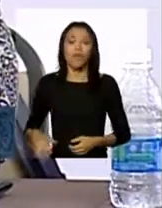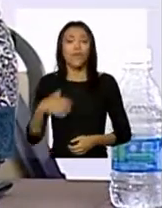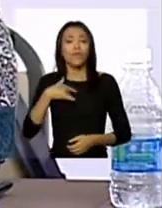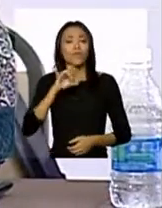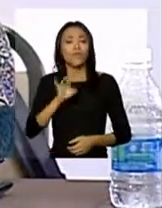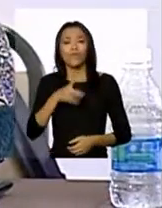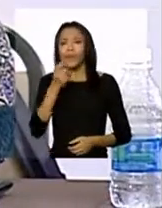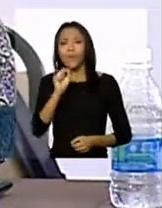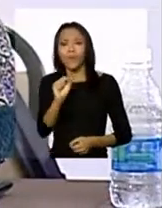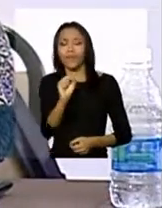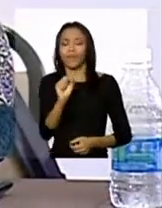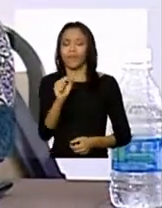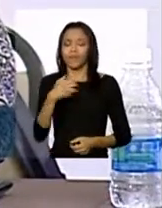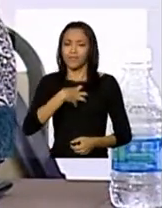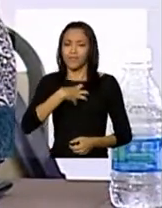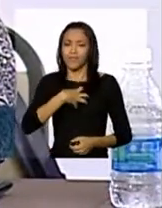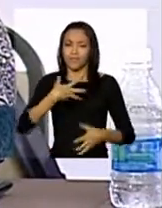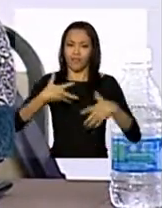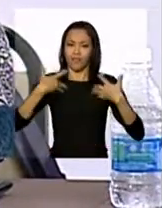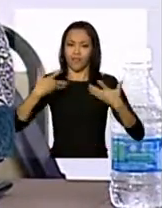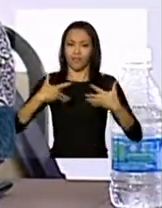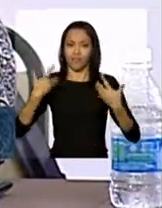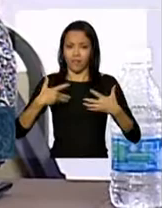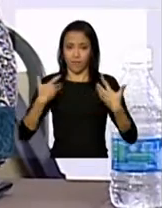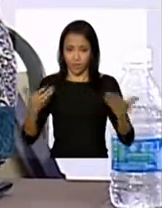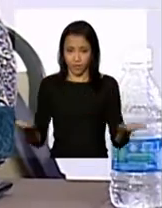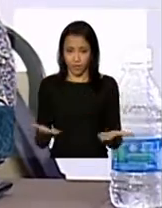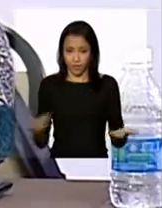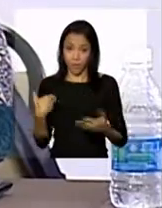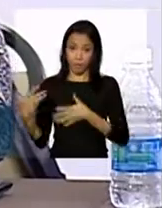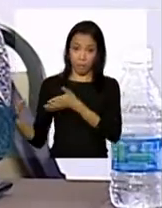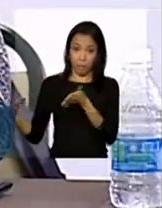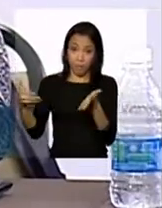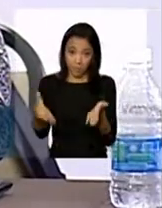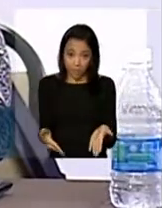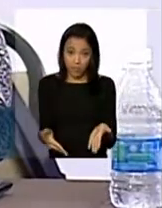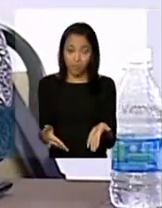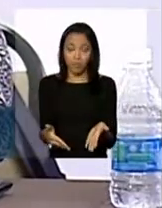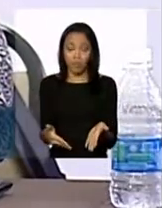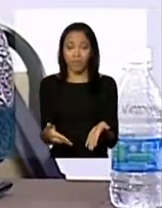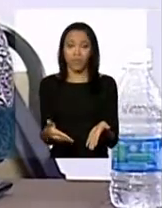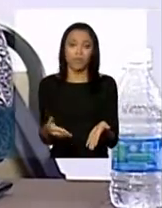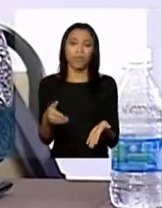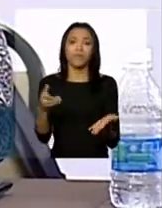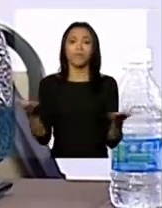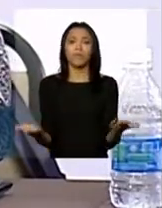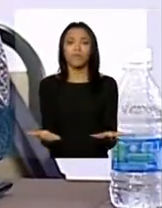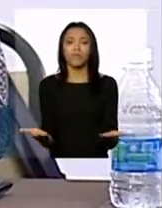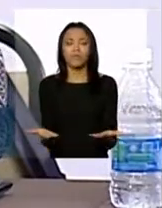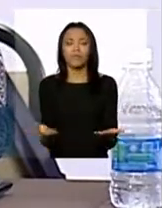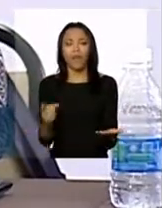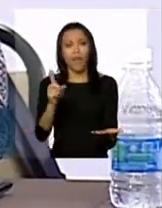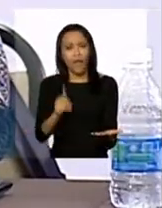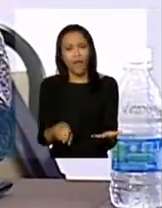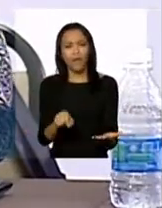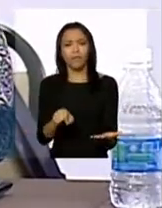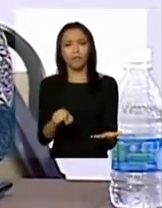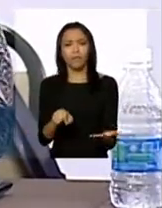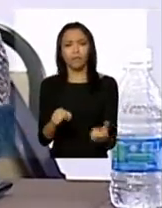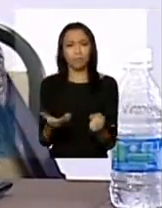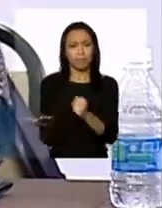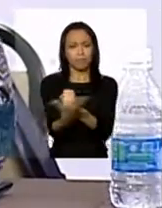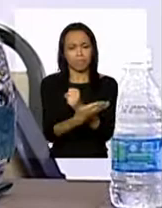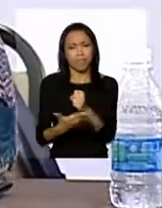da alegria de participar desse momento, que ele é a consolidação